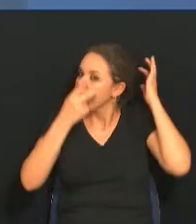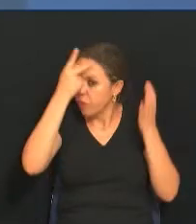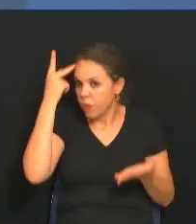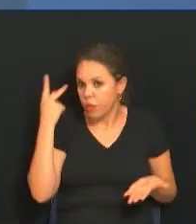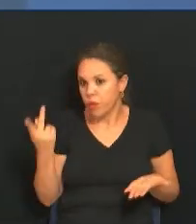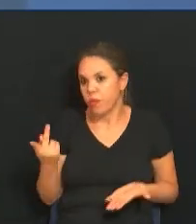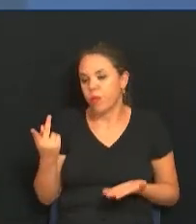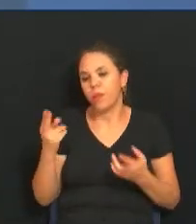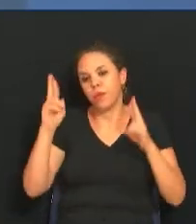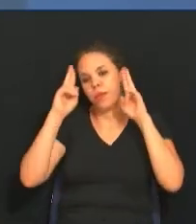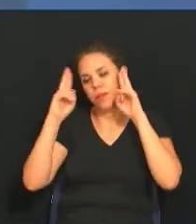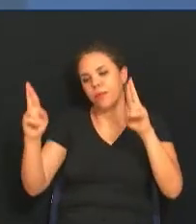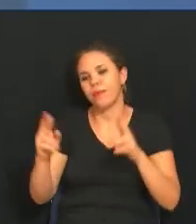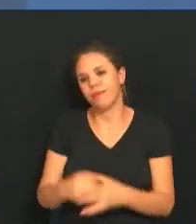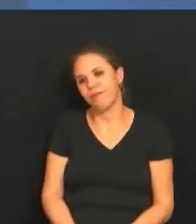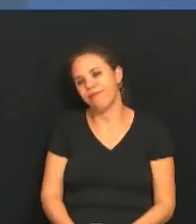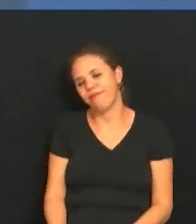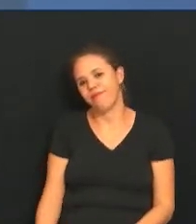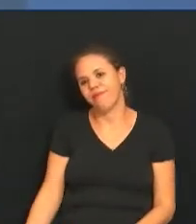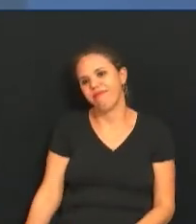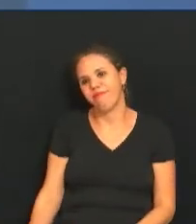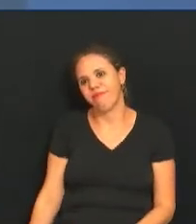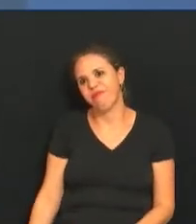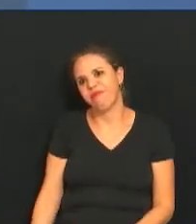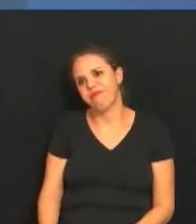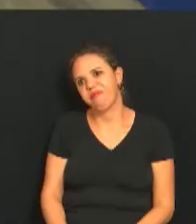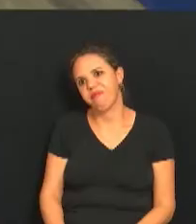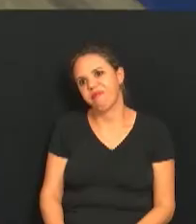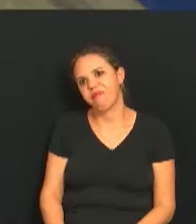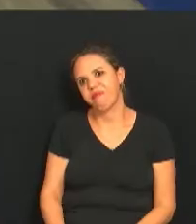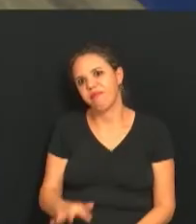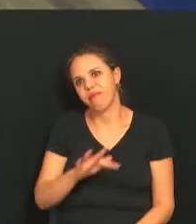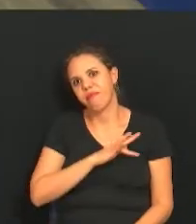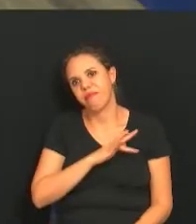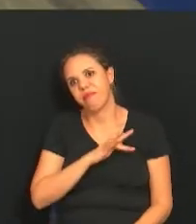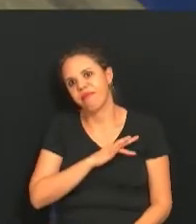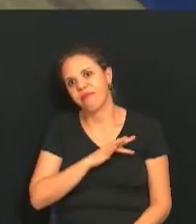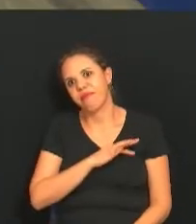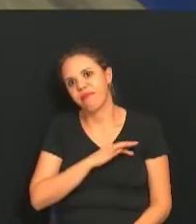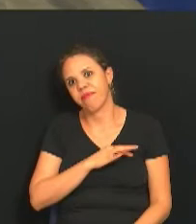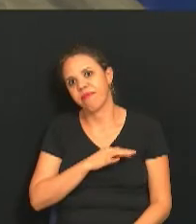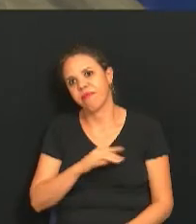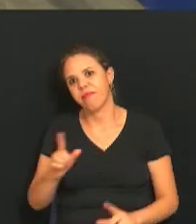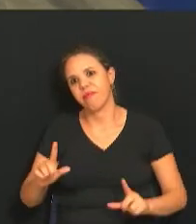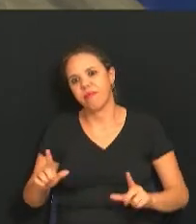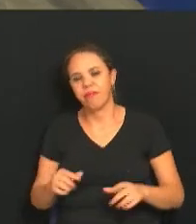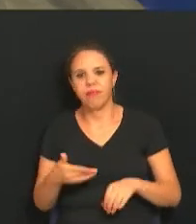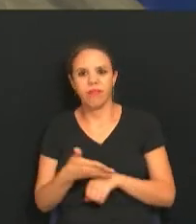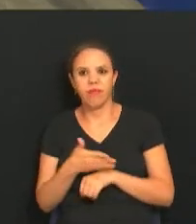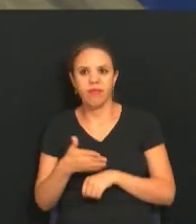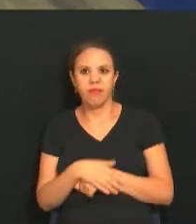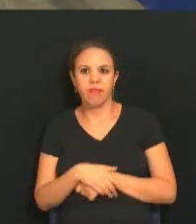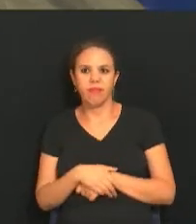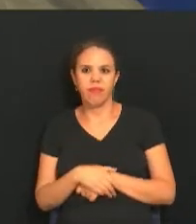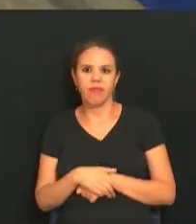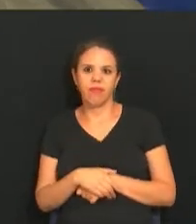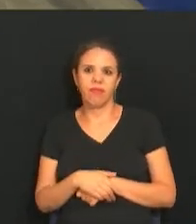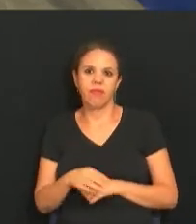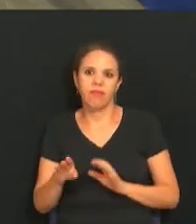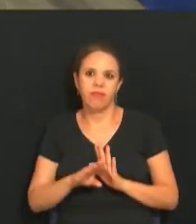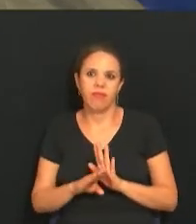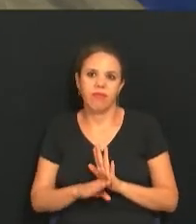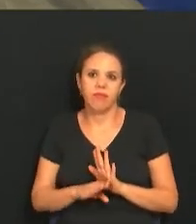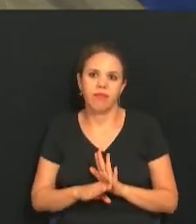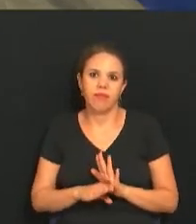dá dignidade a ela. A ideia é essa. Vereador Fernando Mendes aqui nos nossos estúdios participando do programa Em Pauta. Tem aqui,